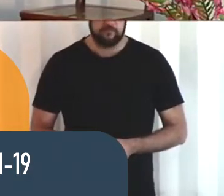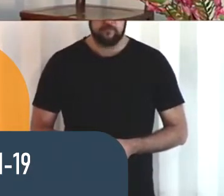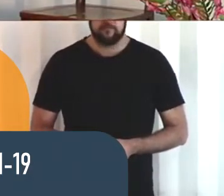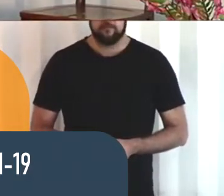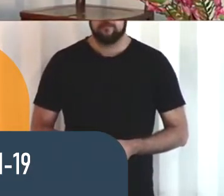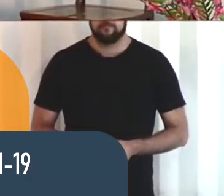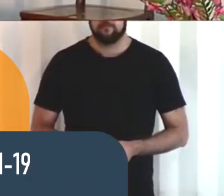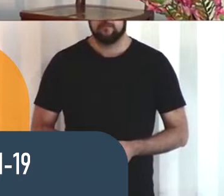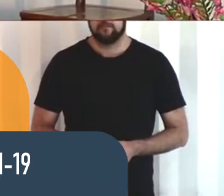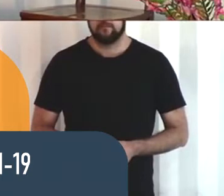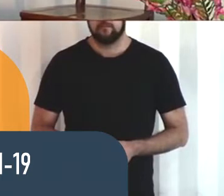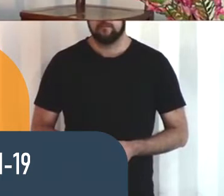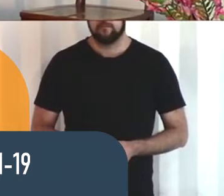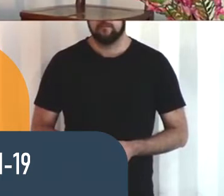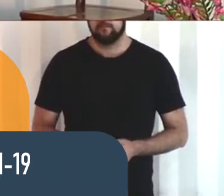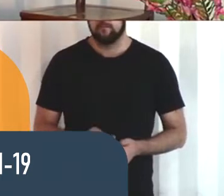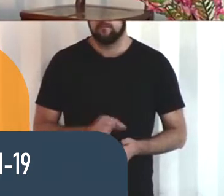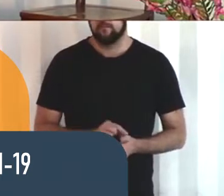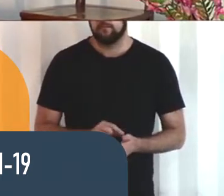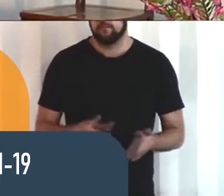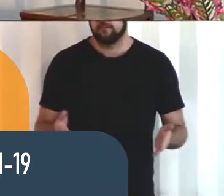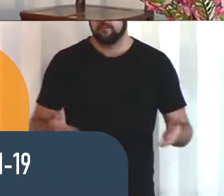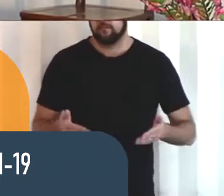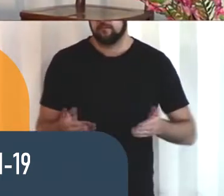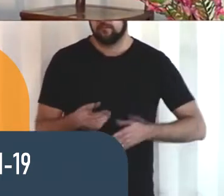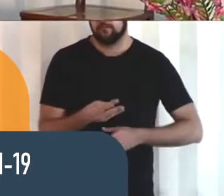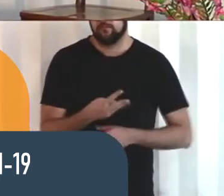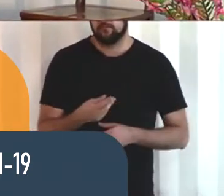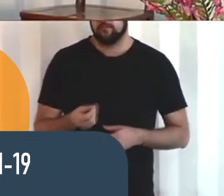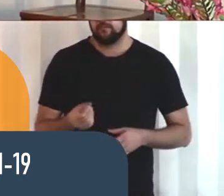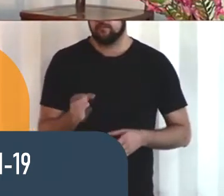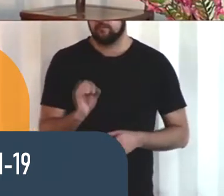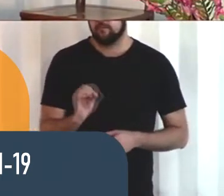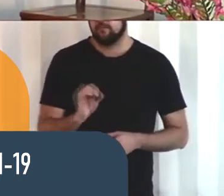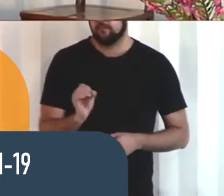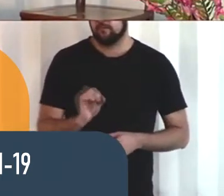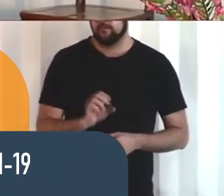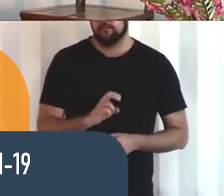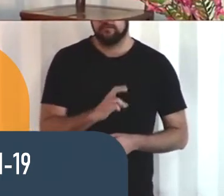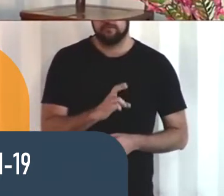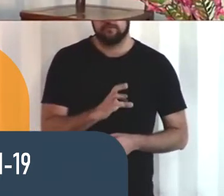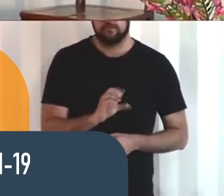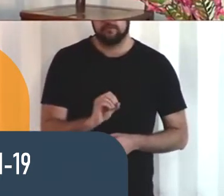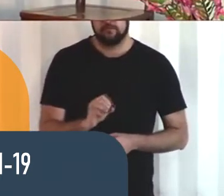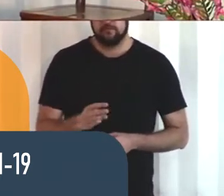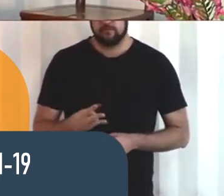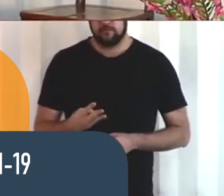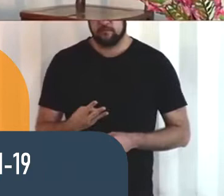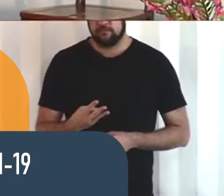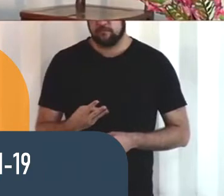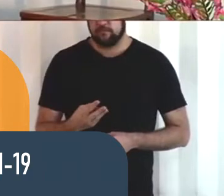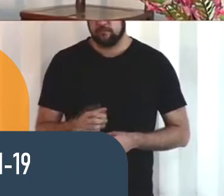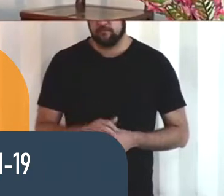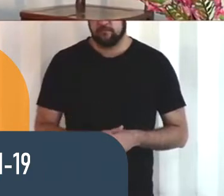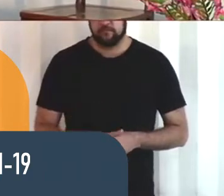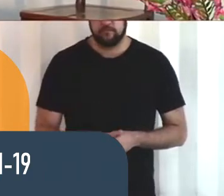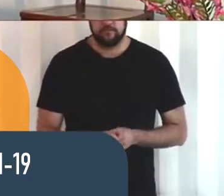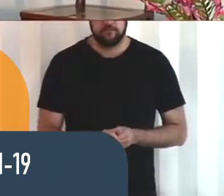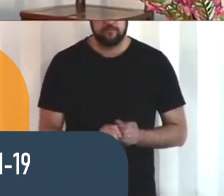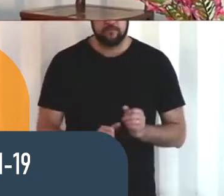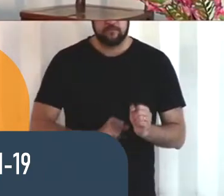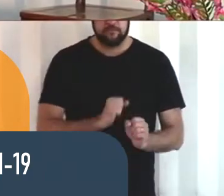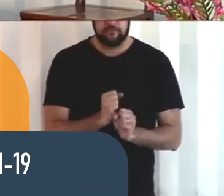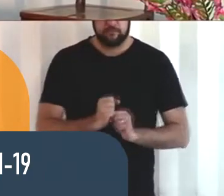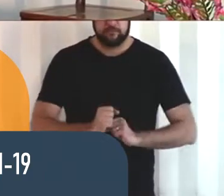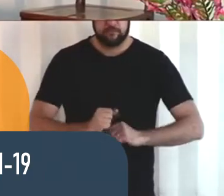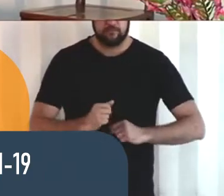No dia 31 de outubro nós celebramos os 503 anos da Reforma Protestante e já